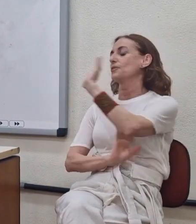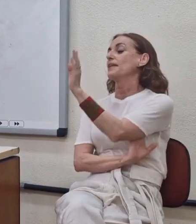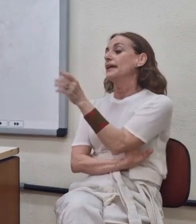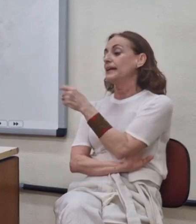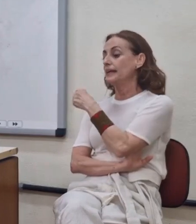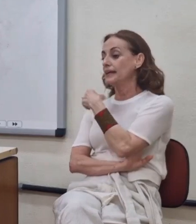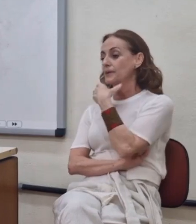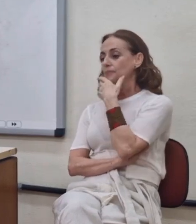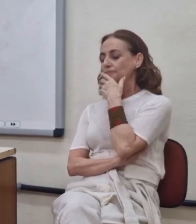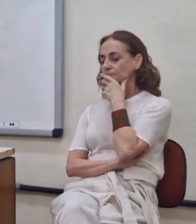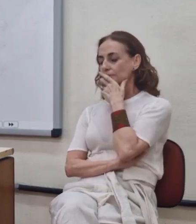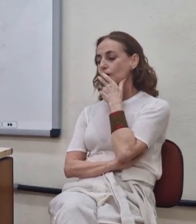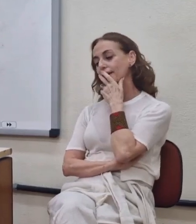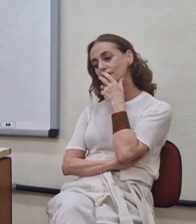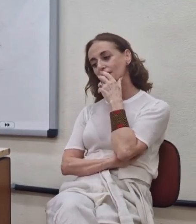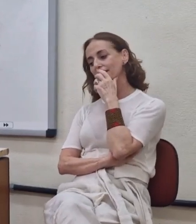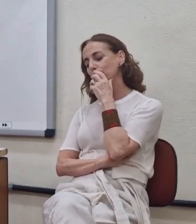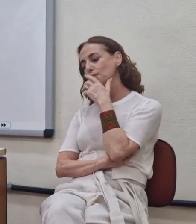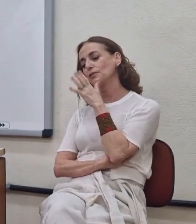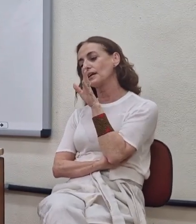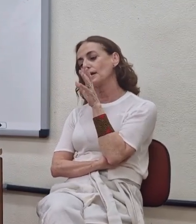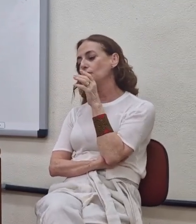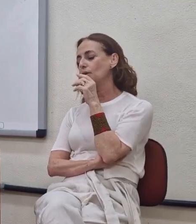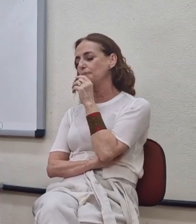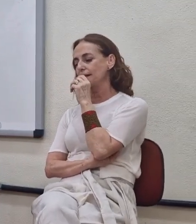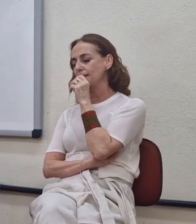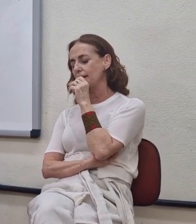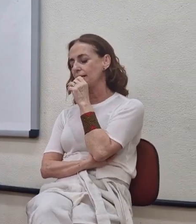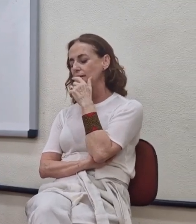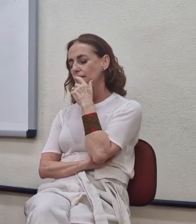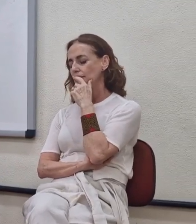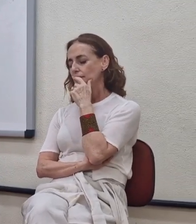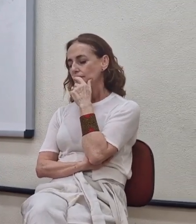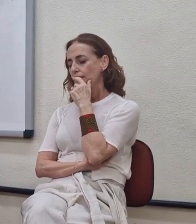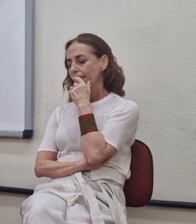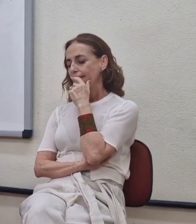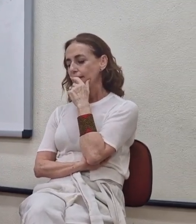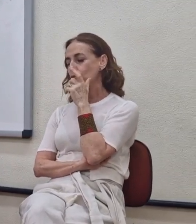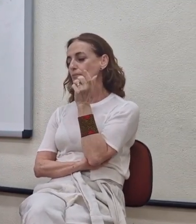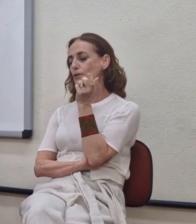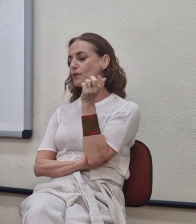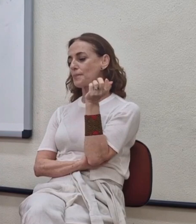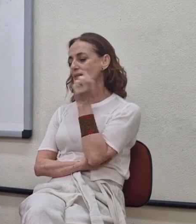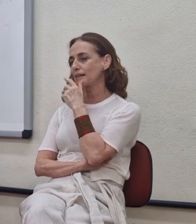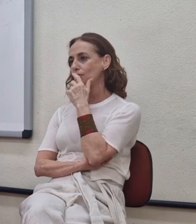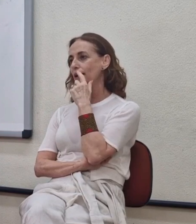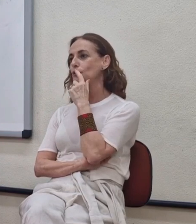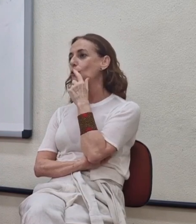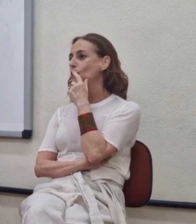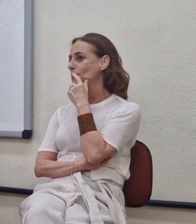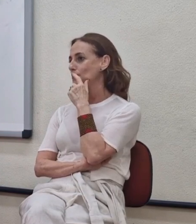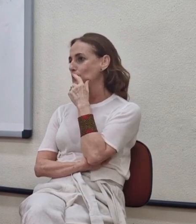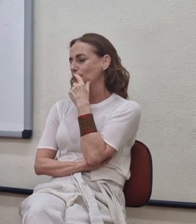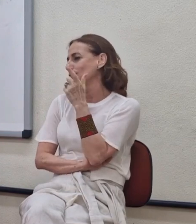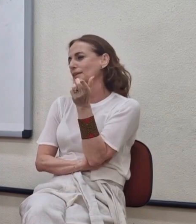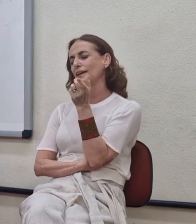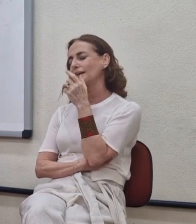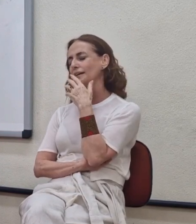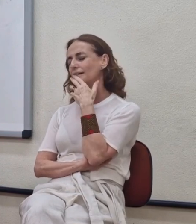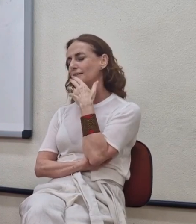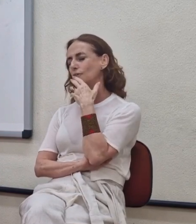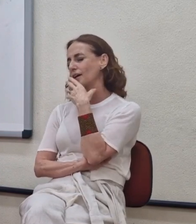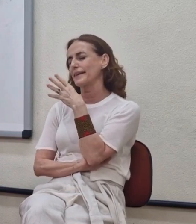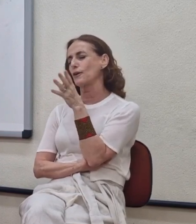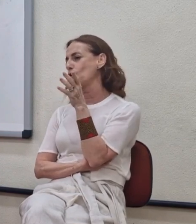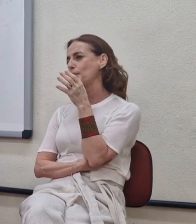lá. E eu só essa pergunta, eu nunca pensei. Eu nunca pensei, não é à toa, porque não